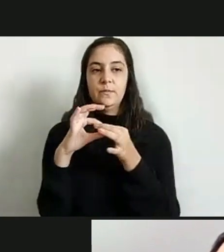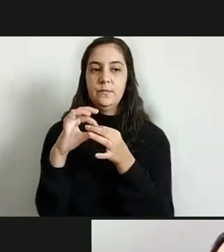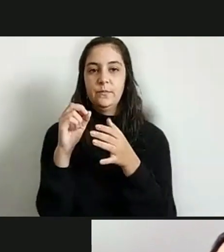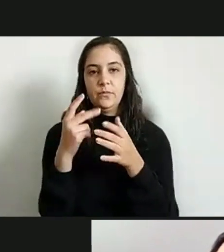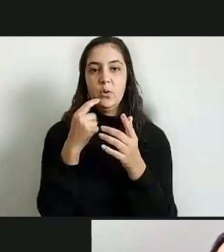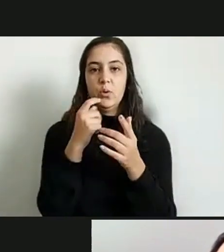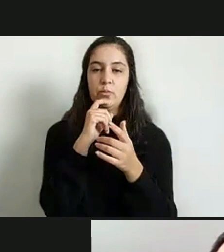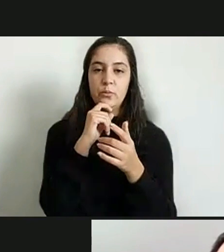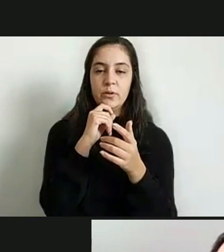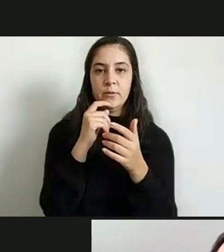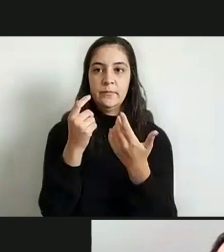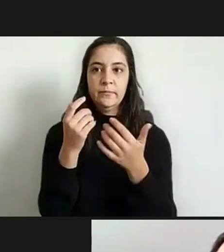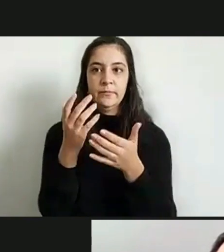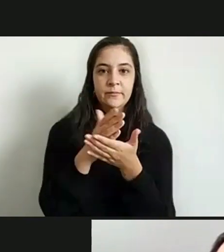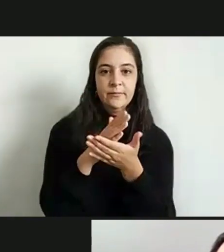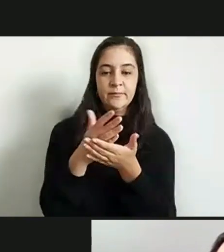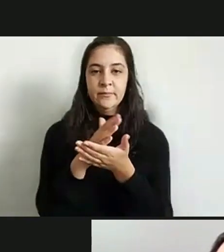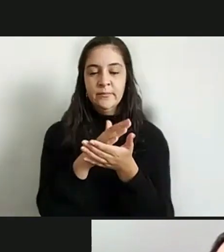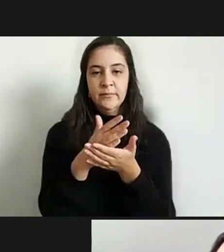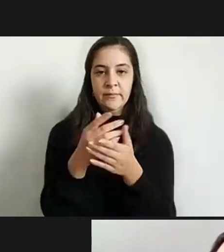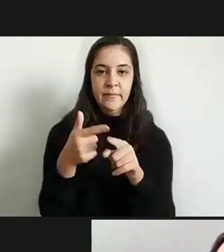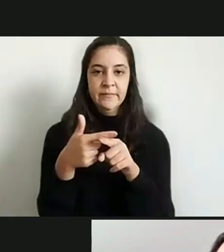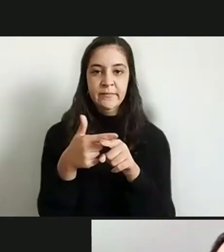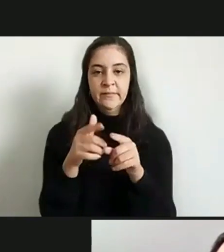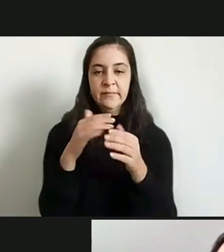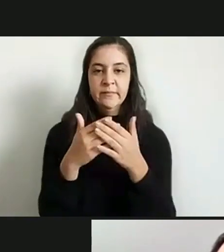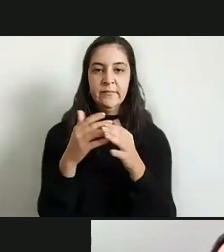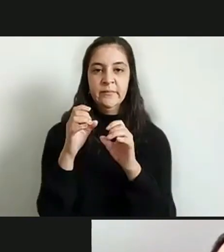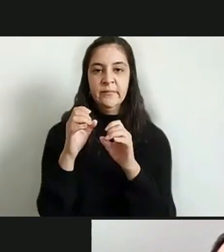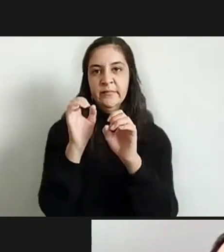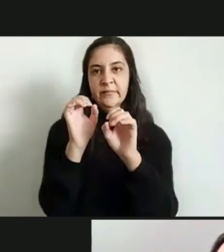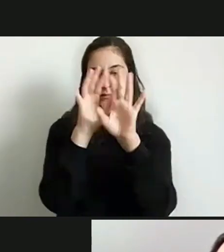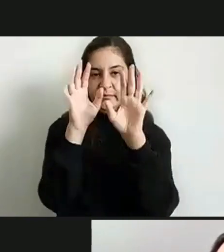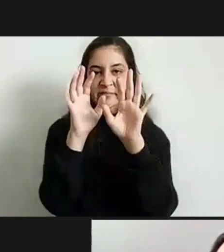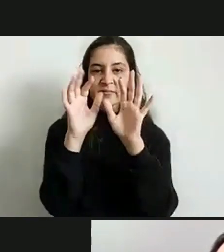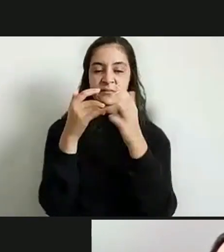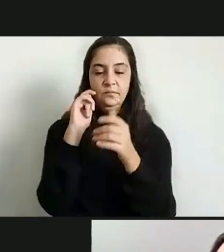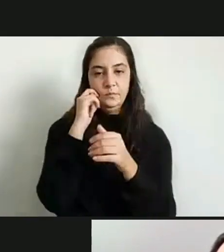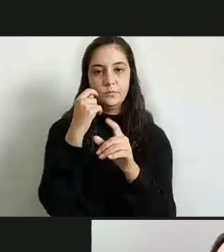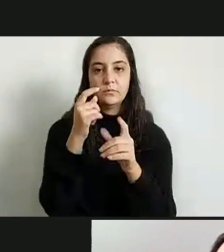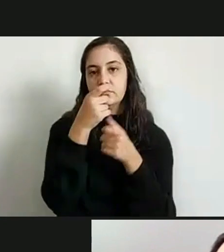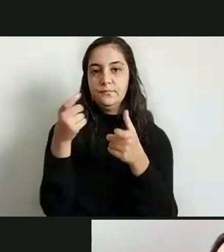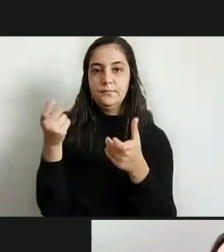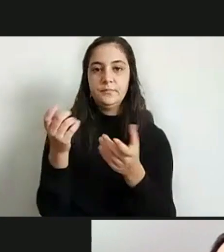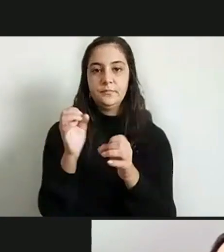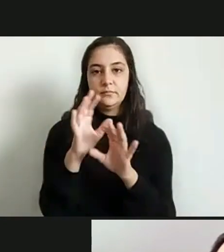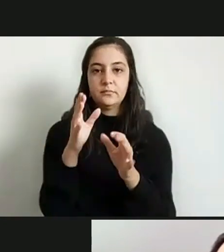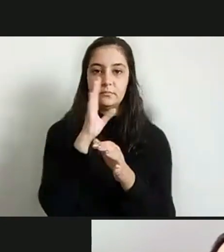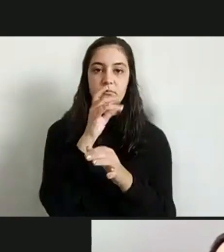potenciais conflitos de interesse não sejam por demais evidentes e até prejudicarem a própria pessoa, digamos assim, que